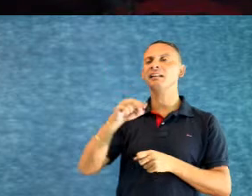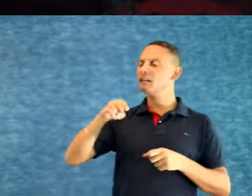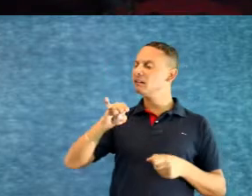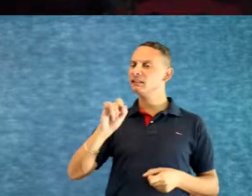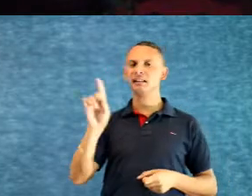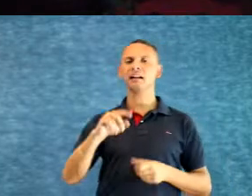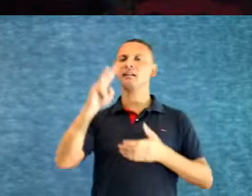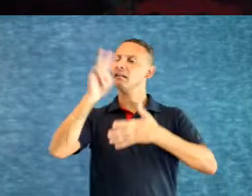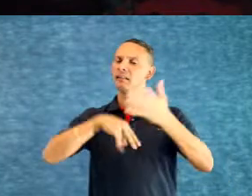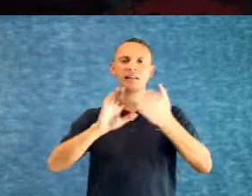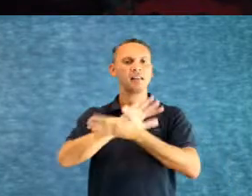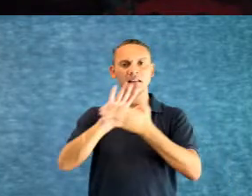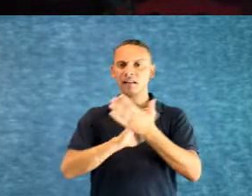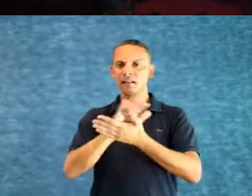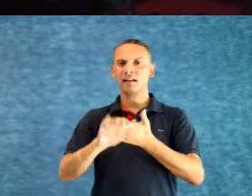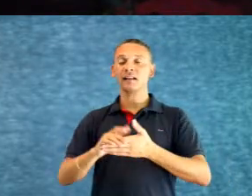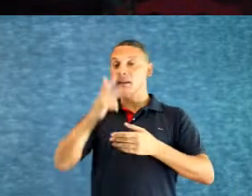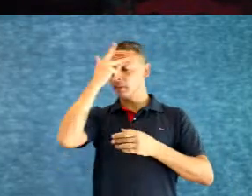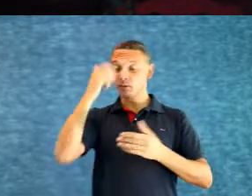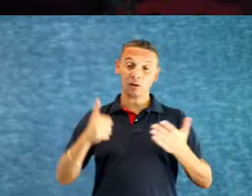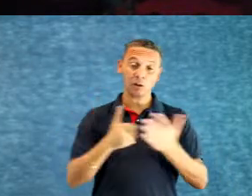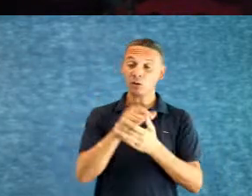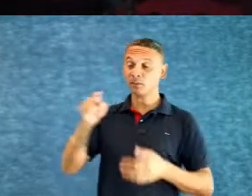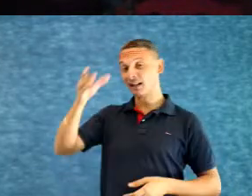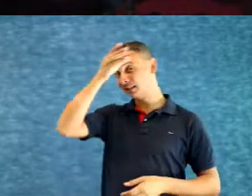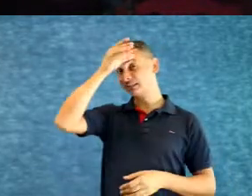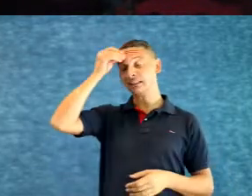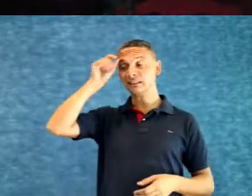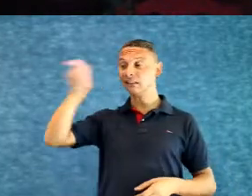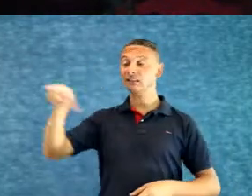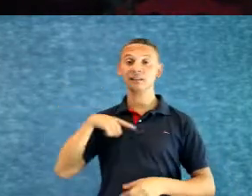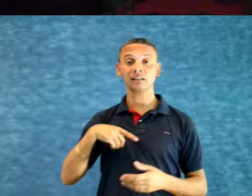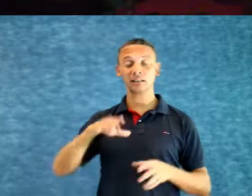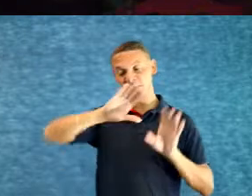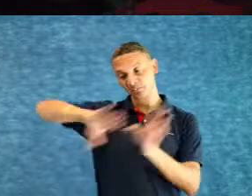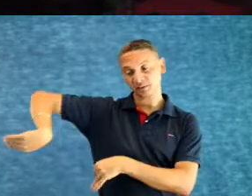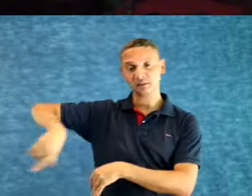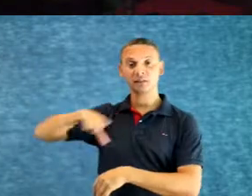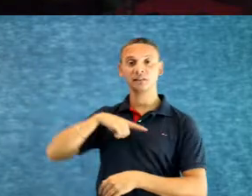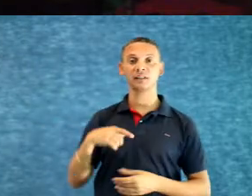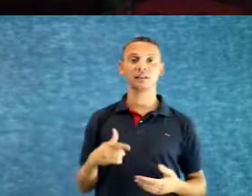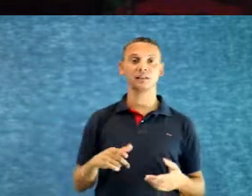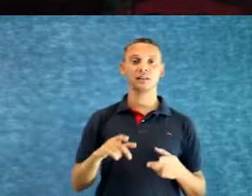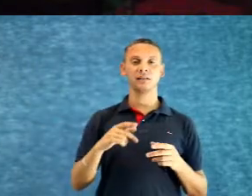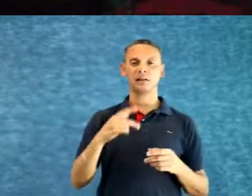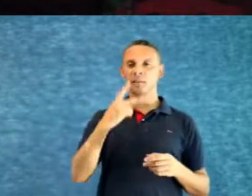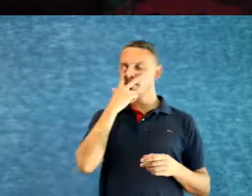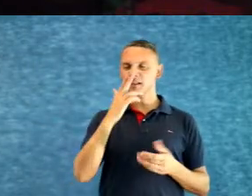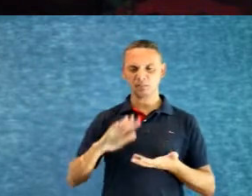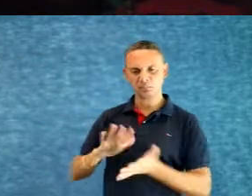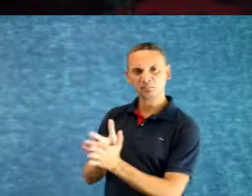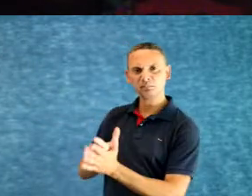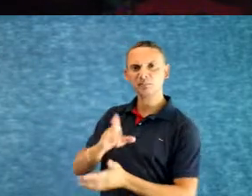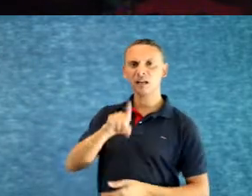Ele, em 1909, ele vai à França procurar a filha de Nízia. Eu não falei dos filhos, deixei no